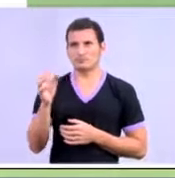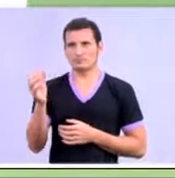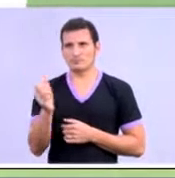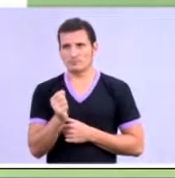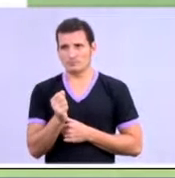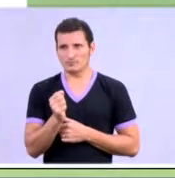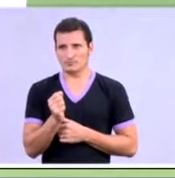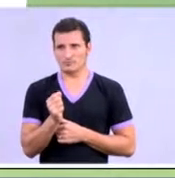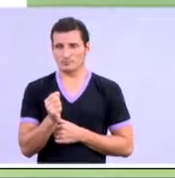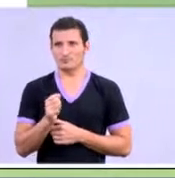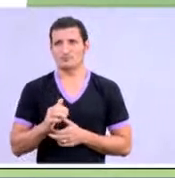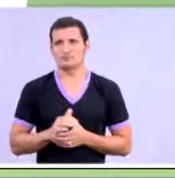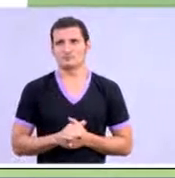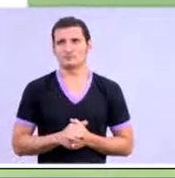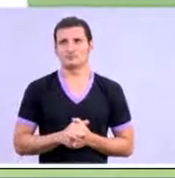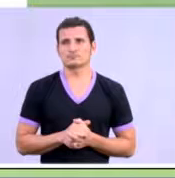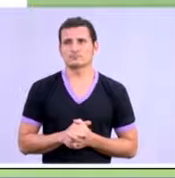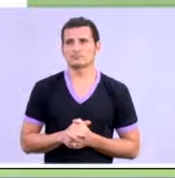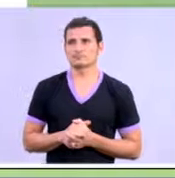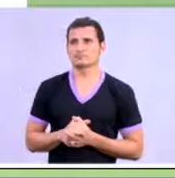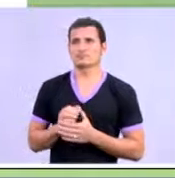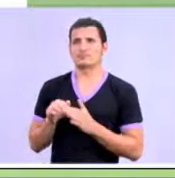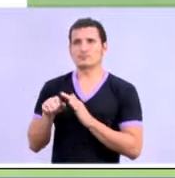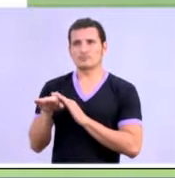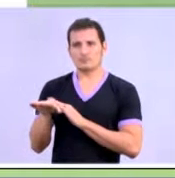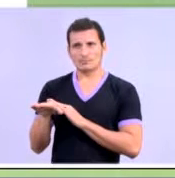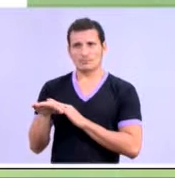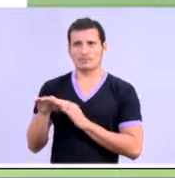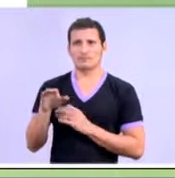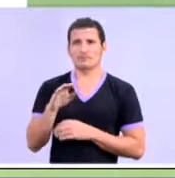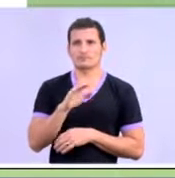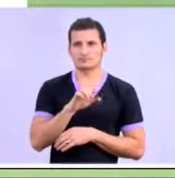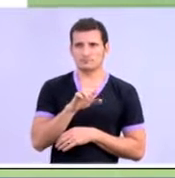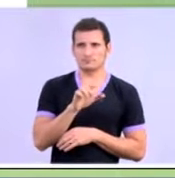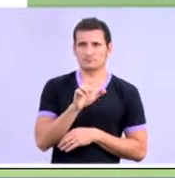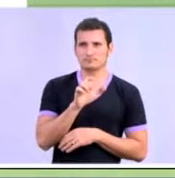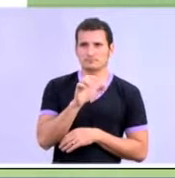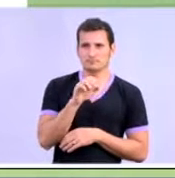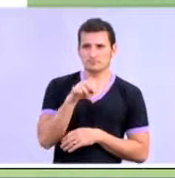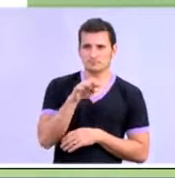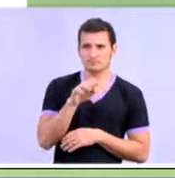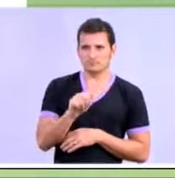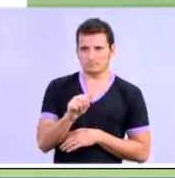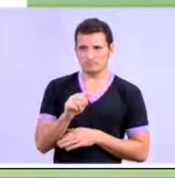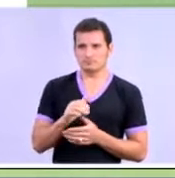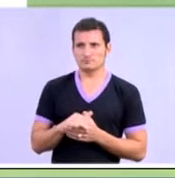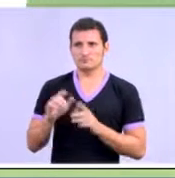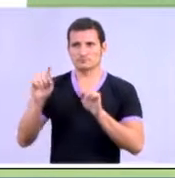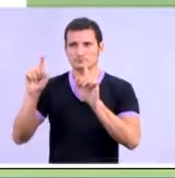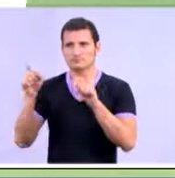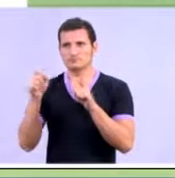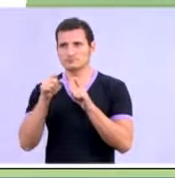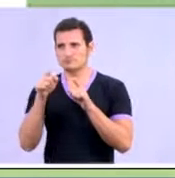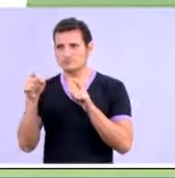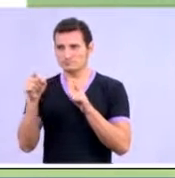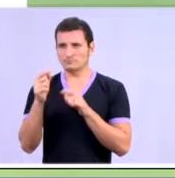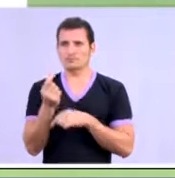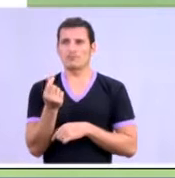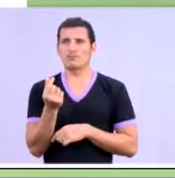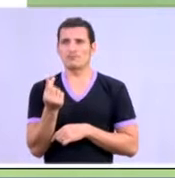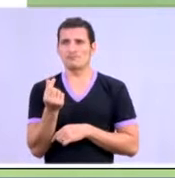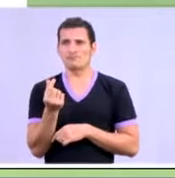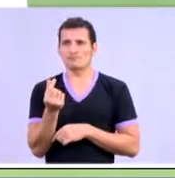sacar da conta, eu estou tentando depositar da conta. E entre parênteses, olha aqui o parênteses que eu estou definindo